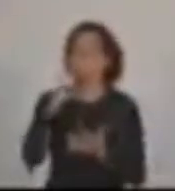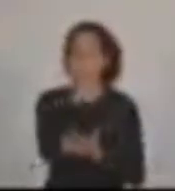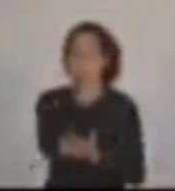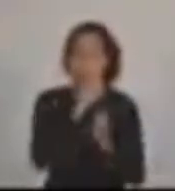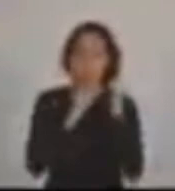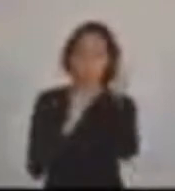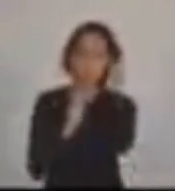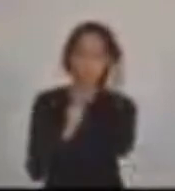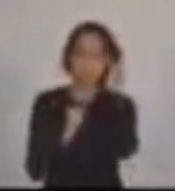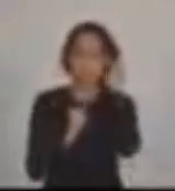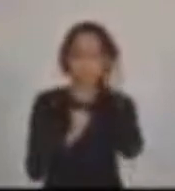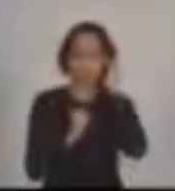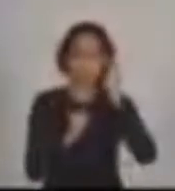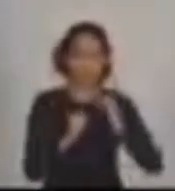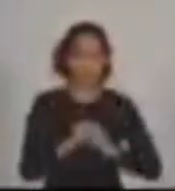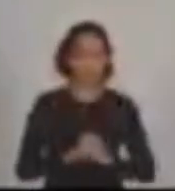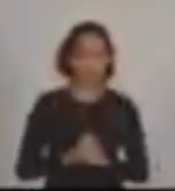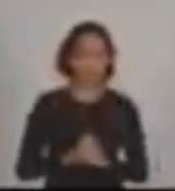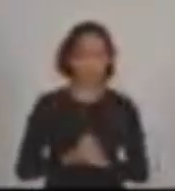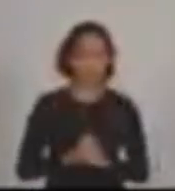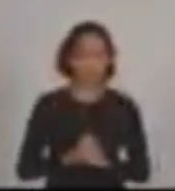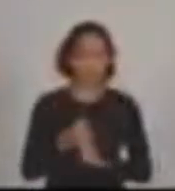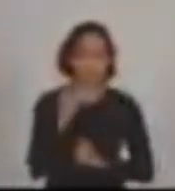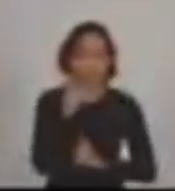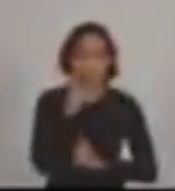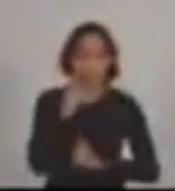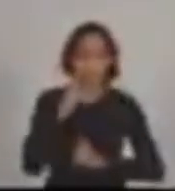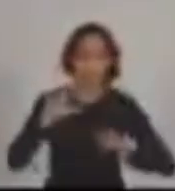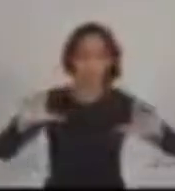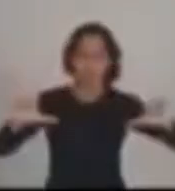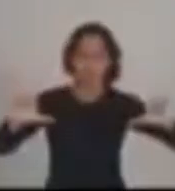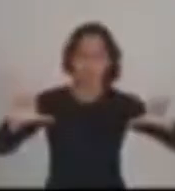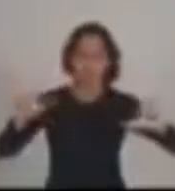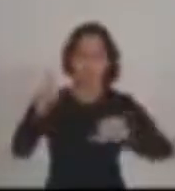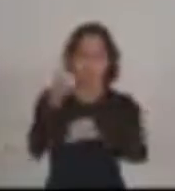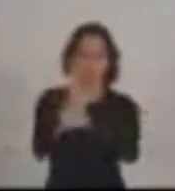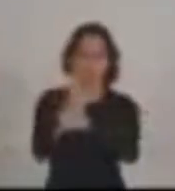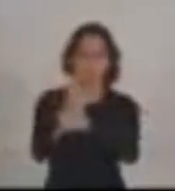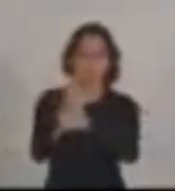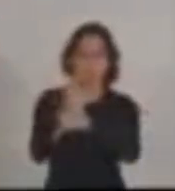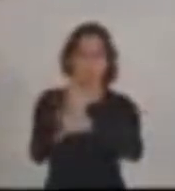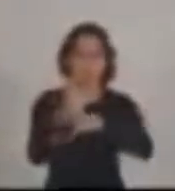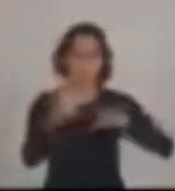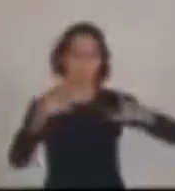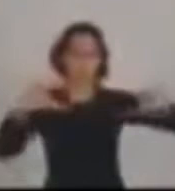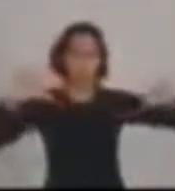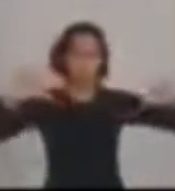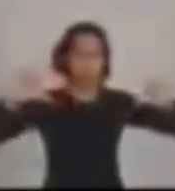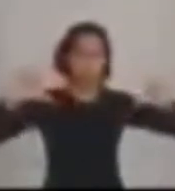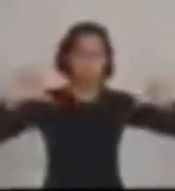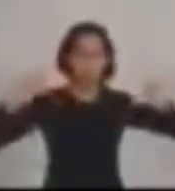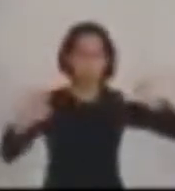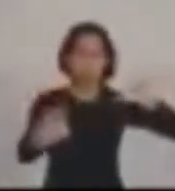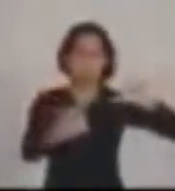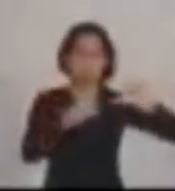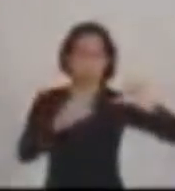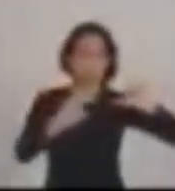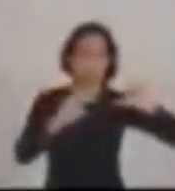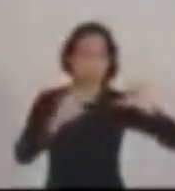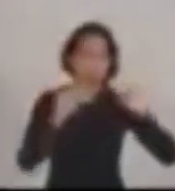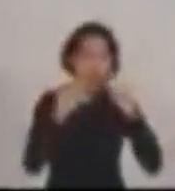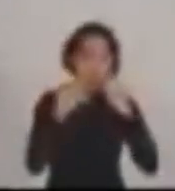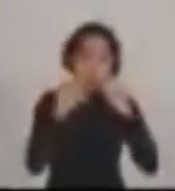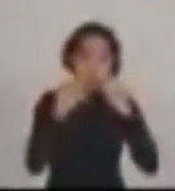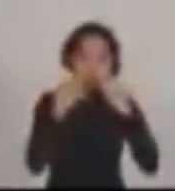Ordem, então, deputado. Pela ordem, então. Cinegrafista, vê se você dá um take aqui, que eu quero mostrar aqui.